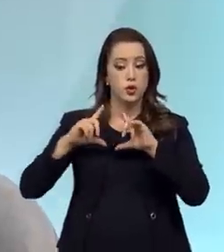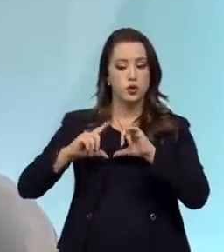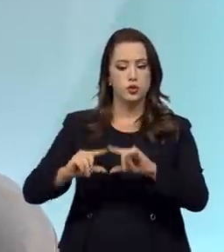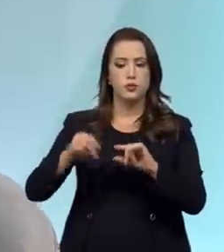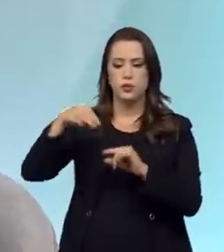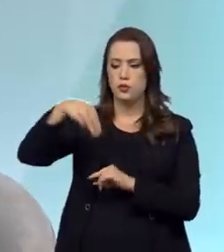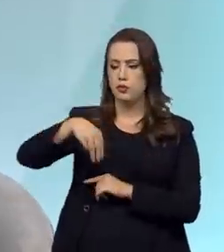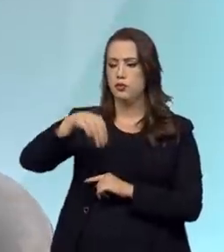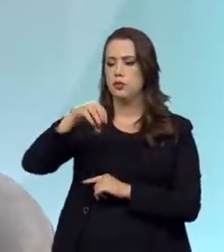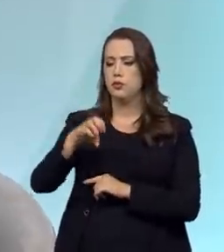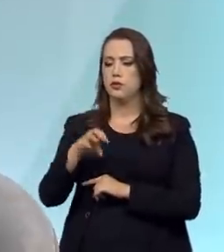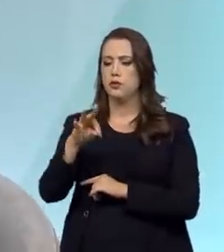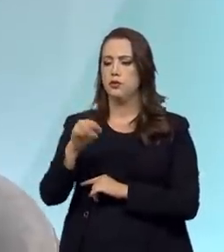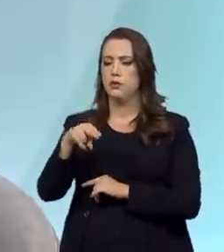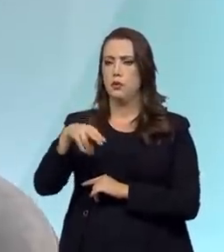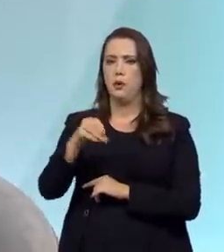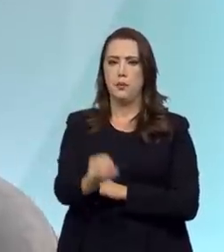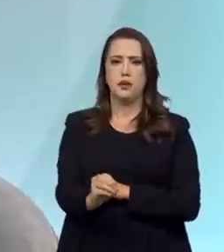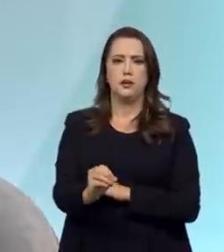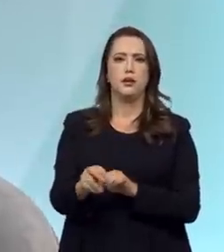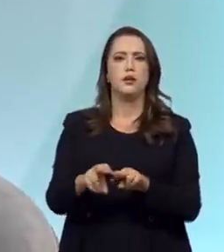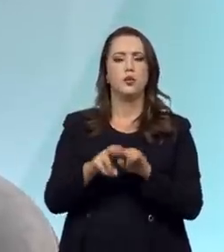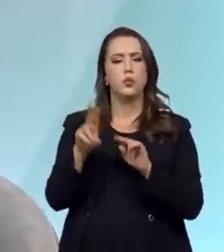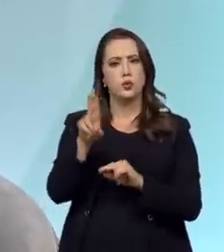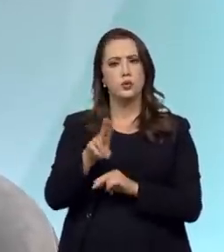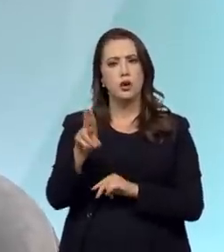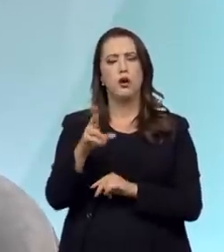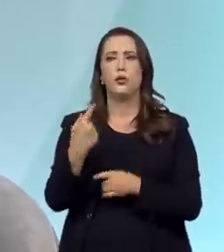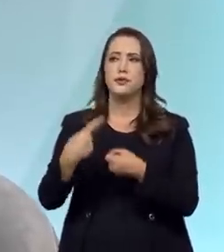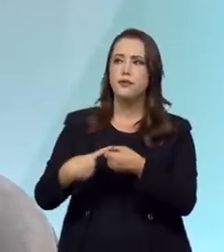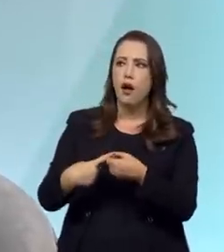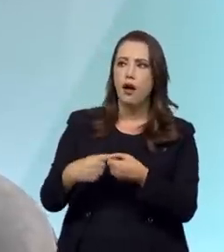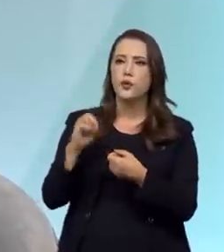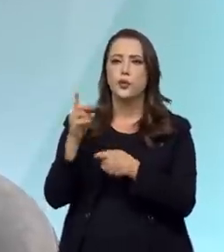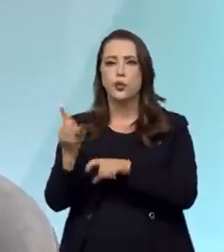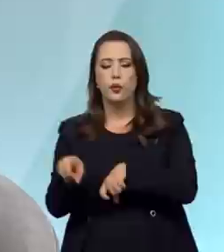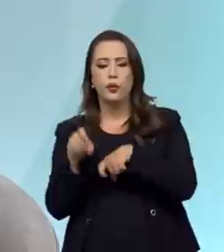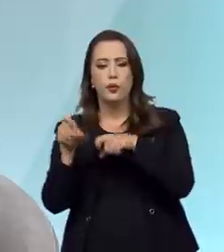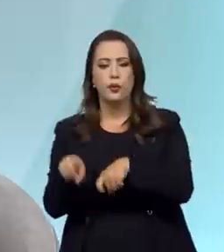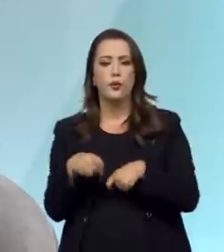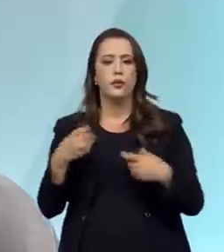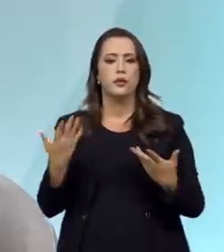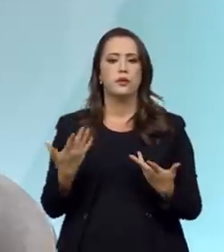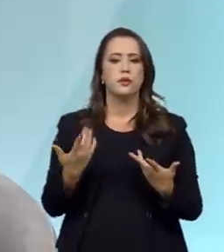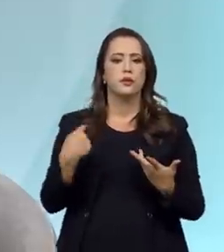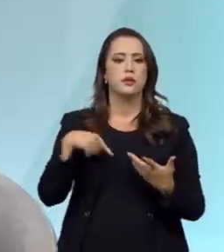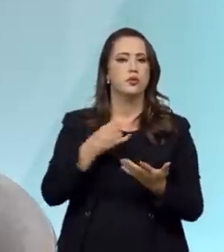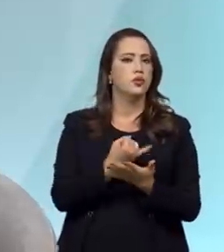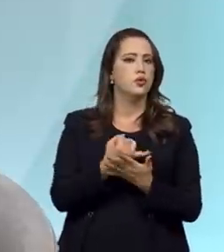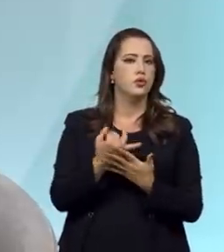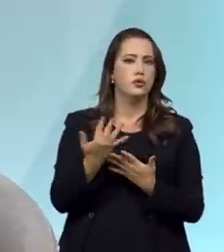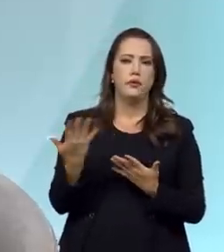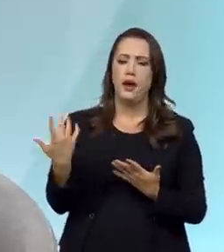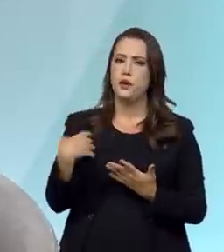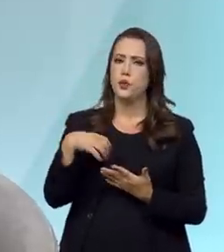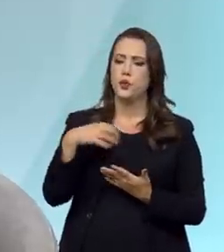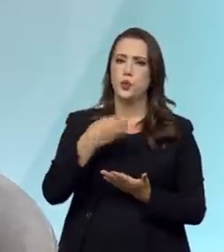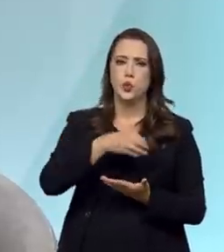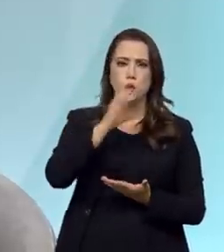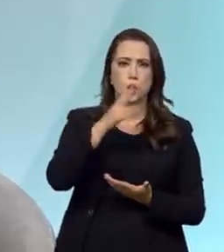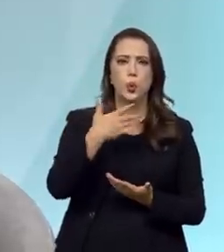a partir dos resíduos sólidos tanto tanto humano quanto Rural sucroalcooleiro aves e suínos